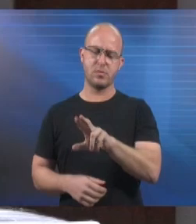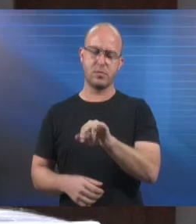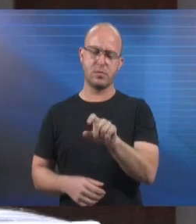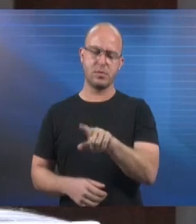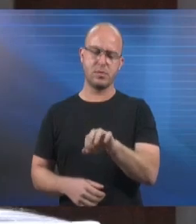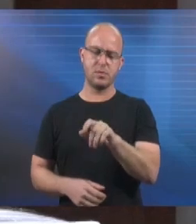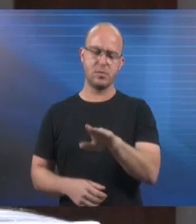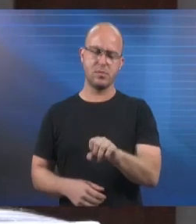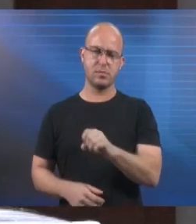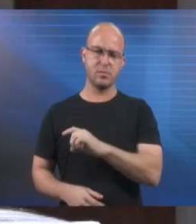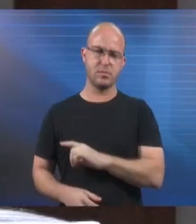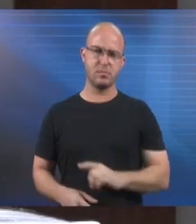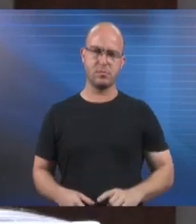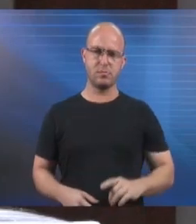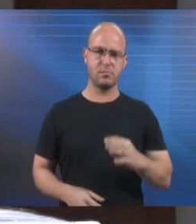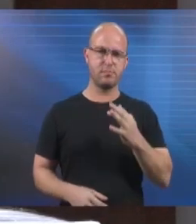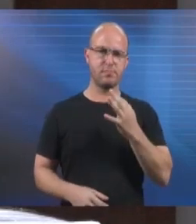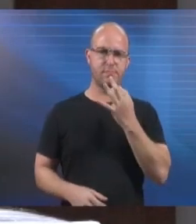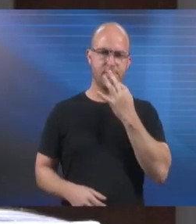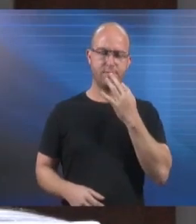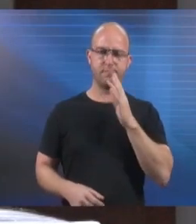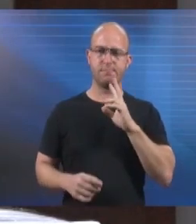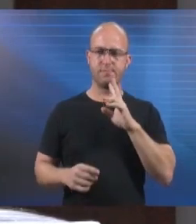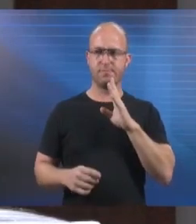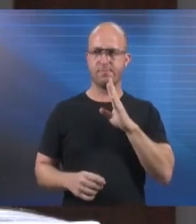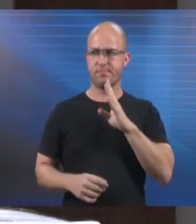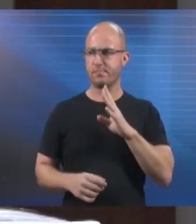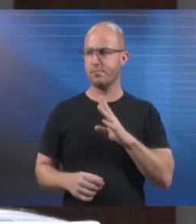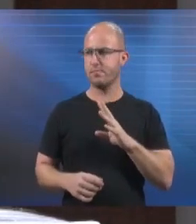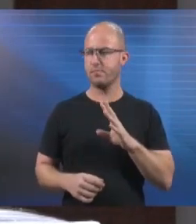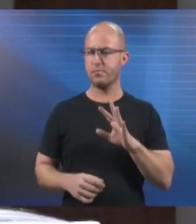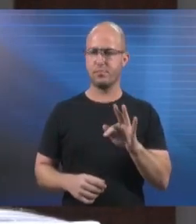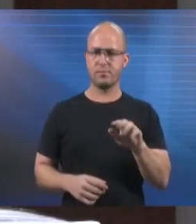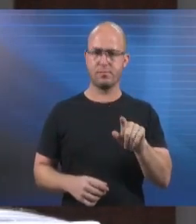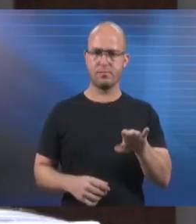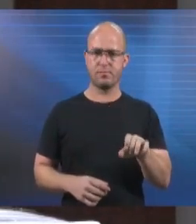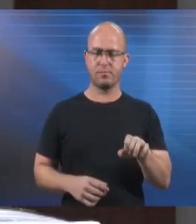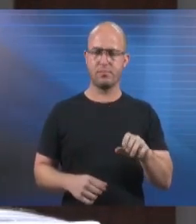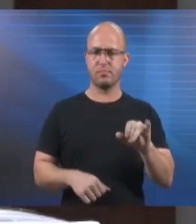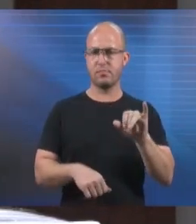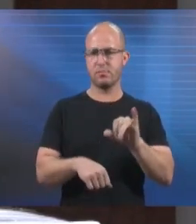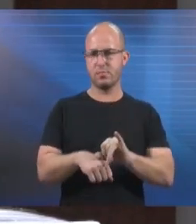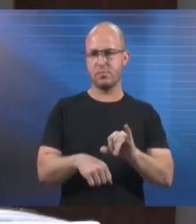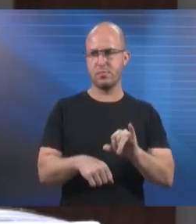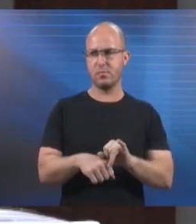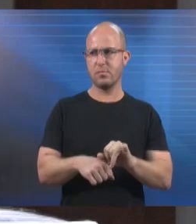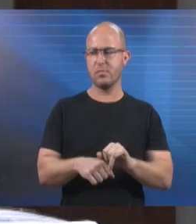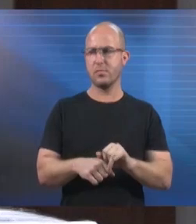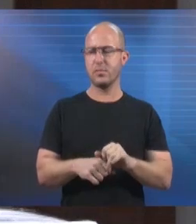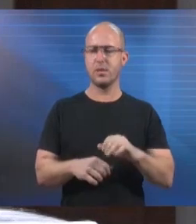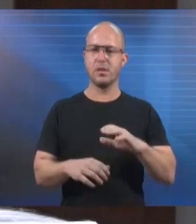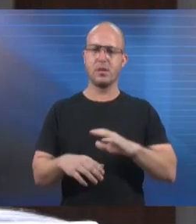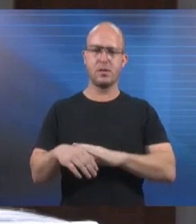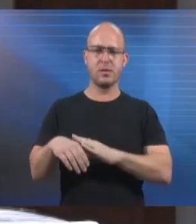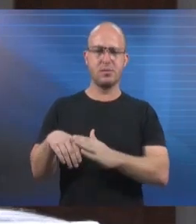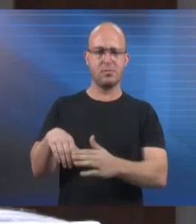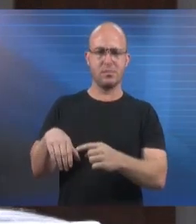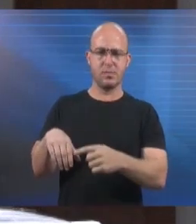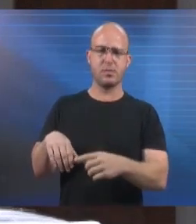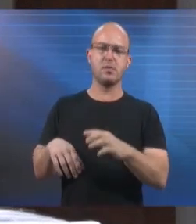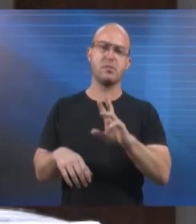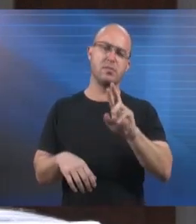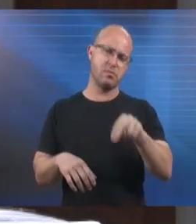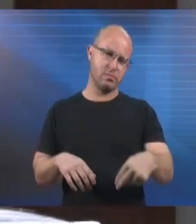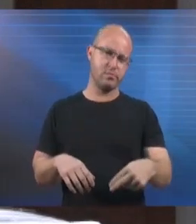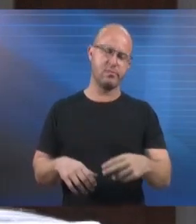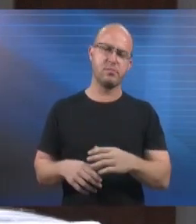iniciativa Deputado Francisco do PT reconhece o município de Felipe Guerra como capital das cavernas do Estado do Rio Grande do Norte